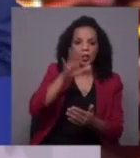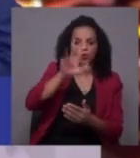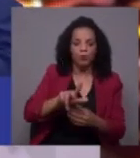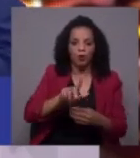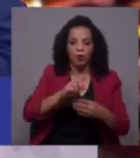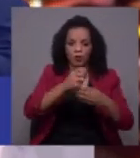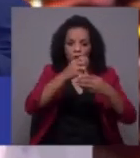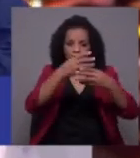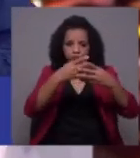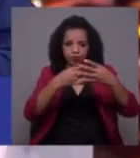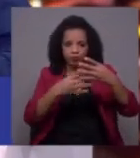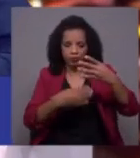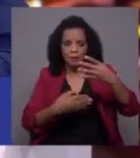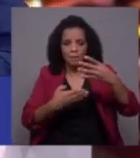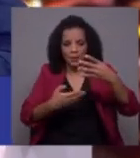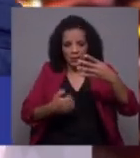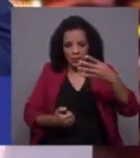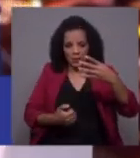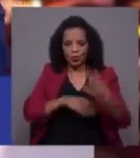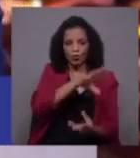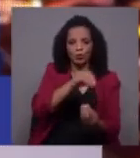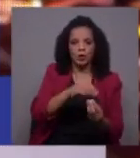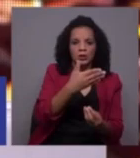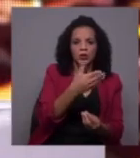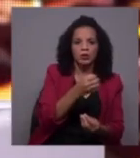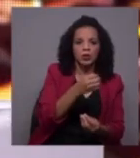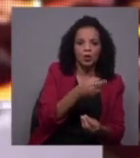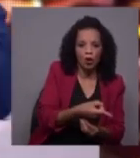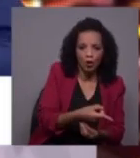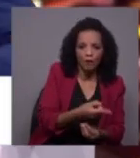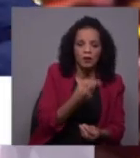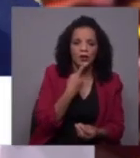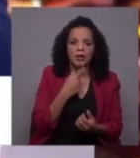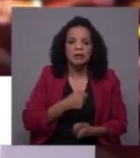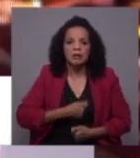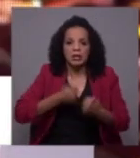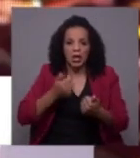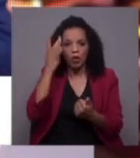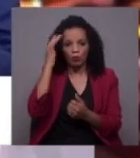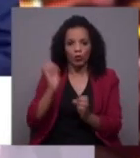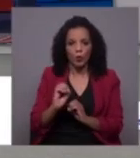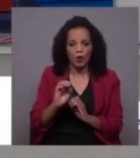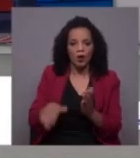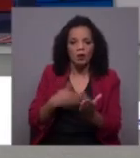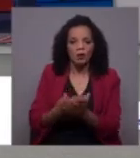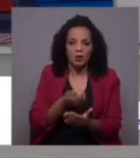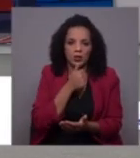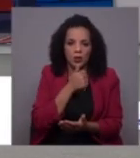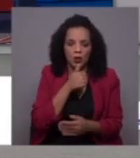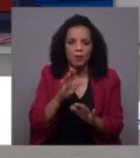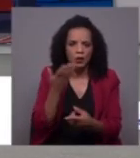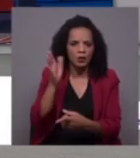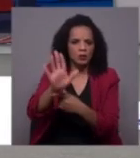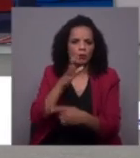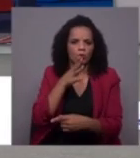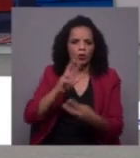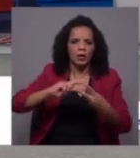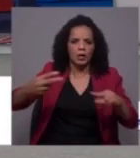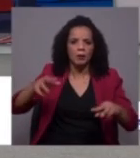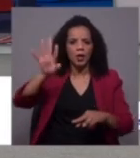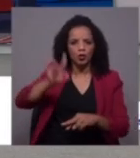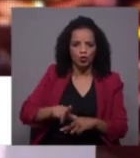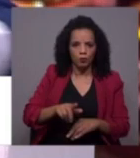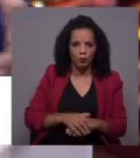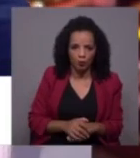75º lugar de 109 cidades. Portanto, a cidade não tem números para que nós possamos tomar decisões. Mas dou-lhe um exemplo. A Câmara Municipal de